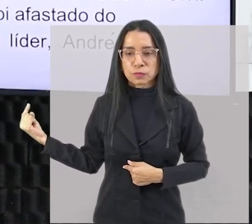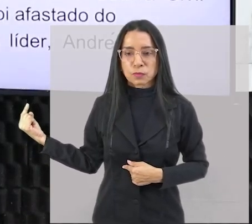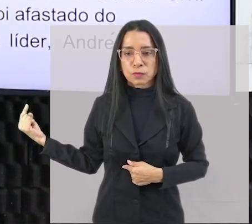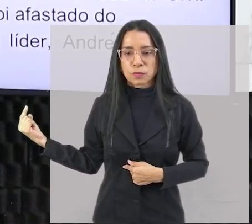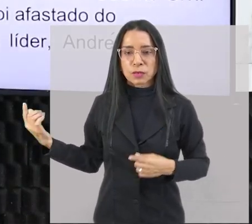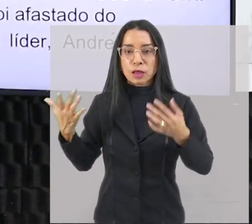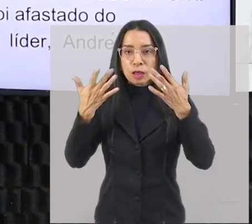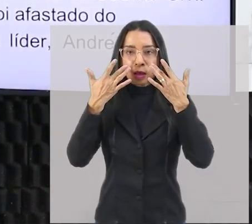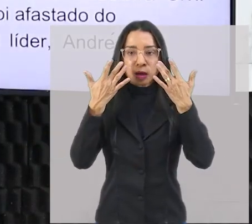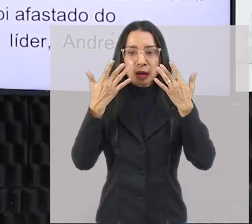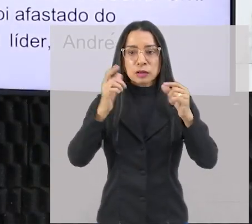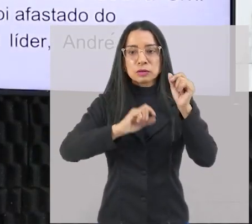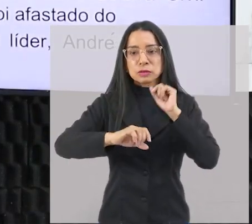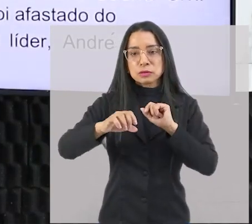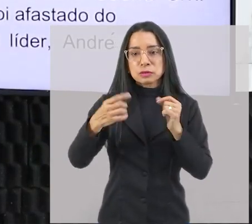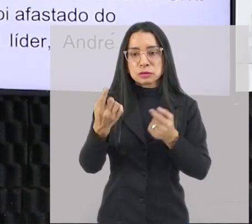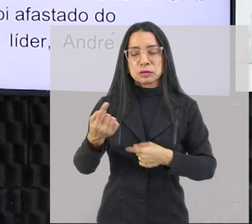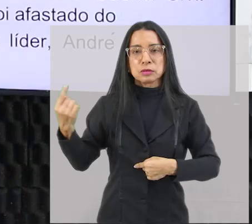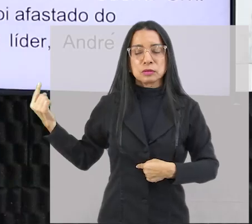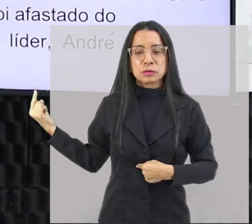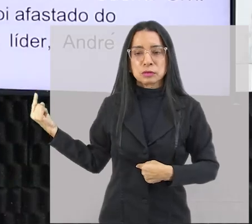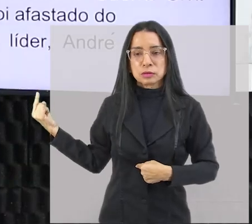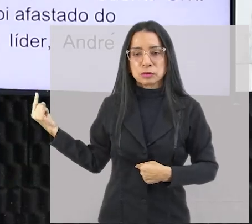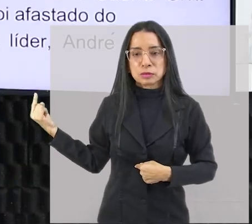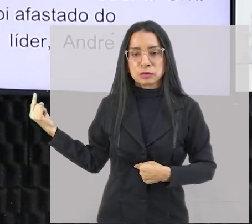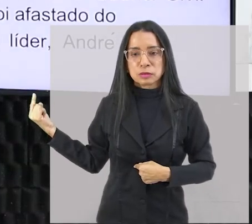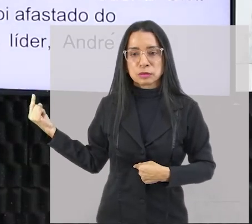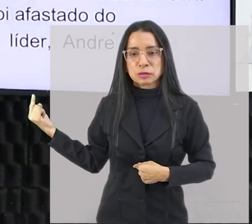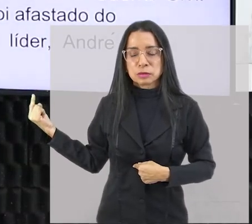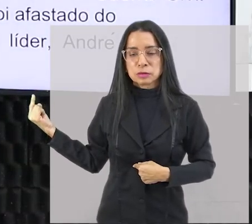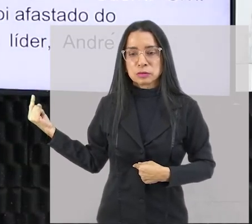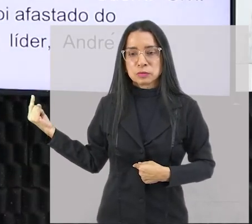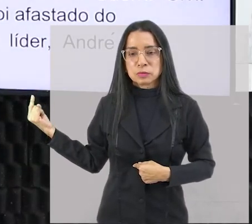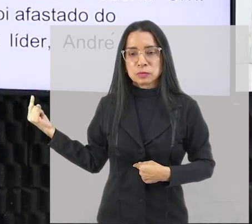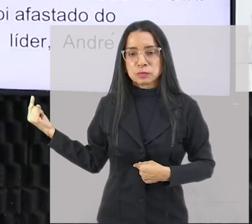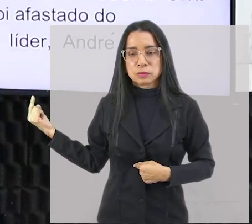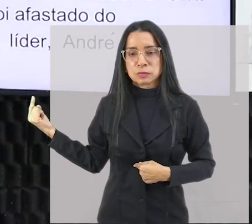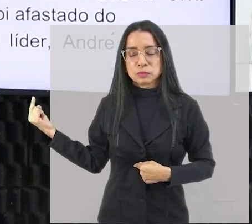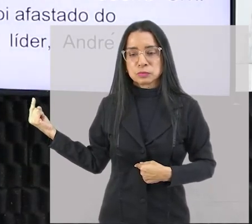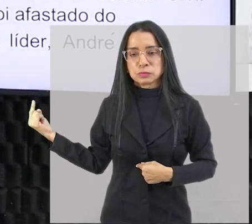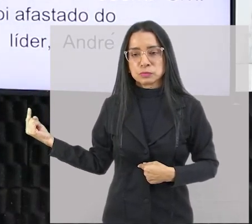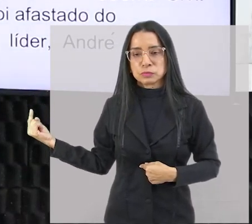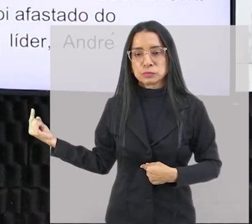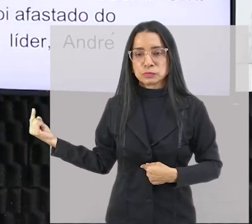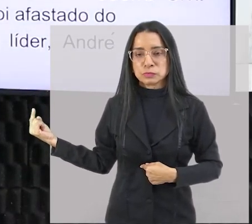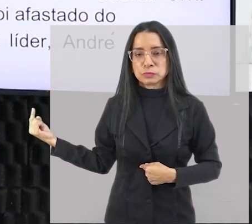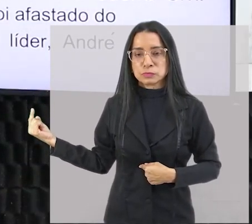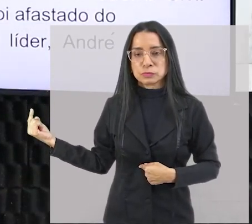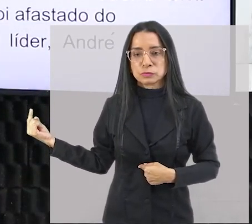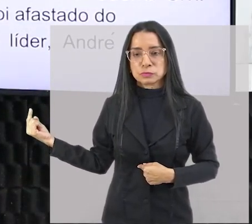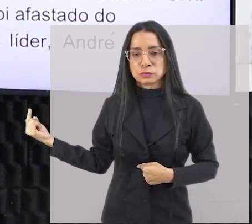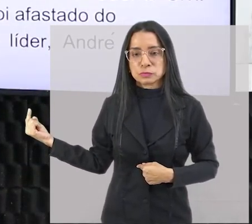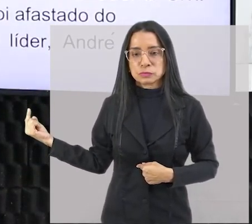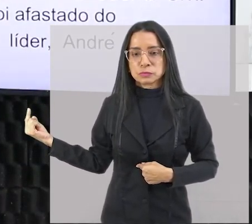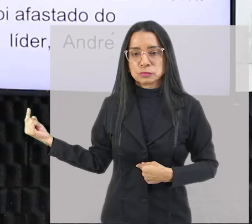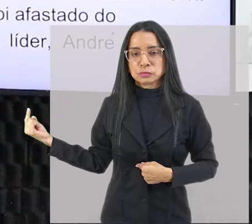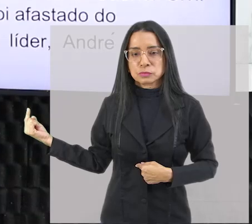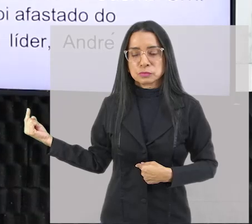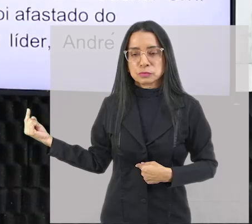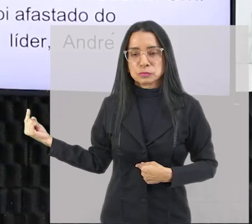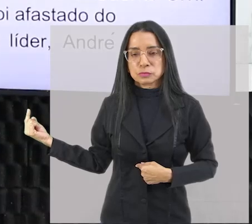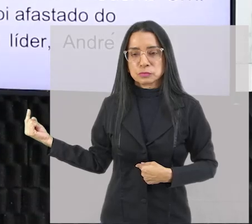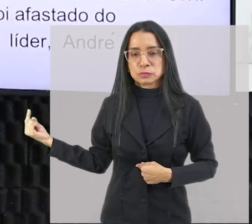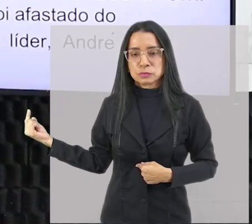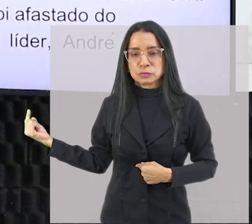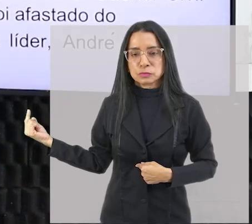Esse artista excêntrico deu apoio ao general Franco durante a Guerra Civil Espanhola e por esse motivo foi afastado do